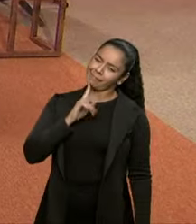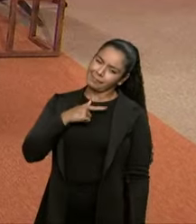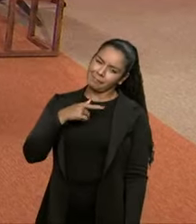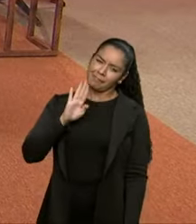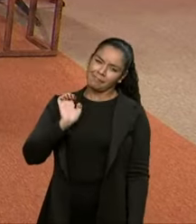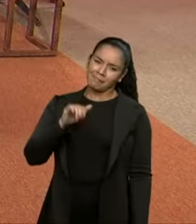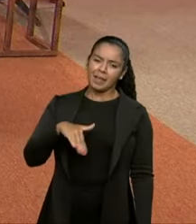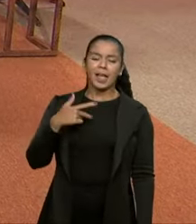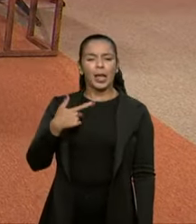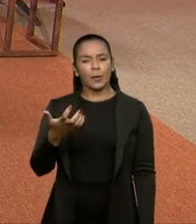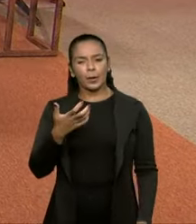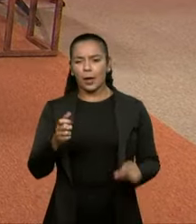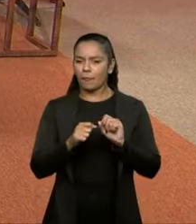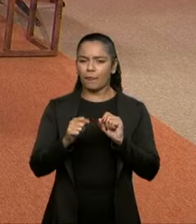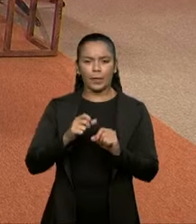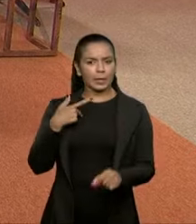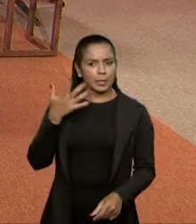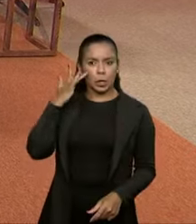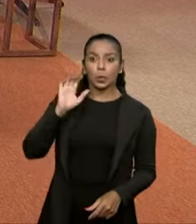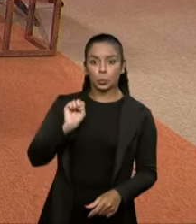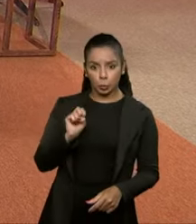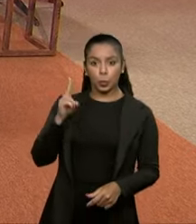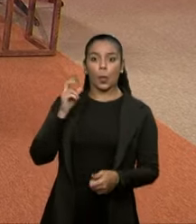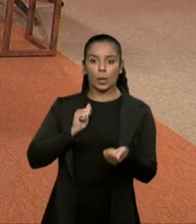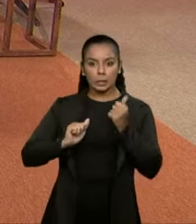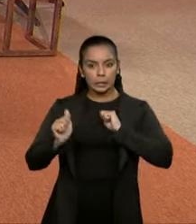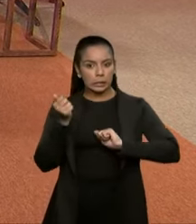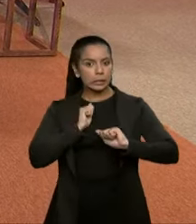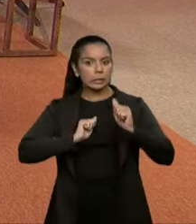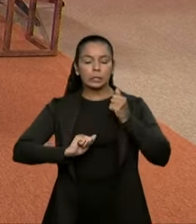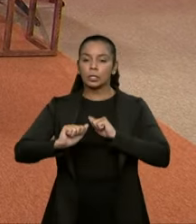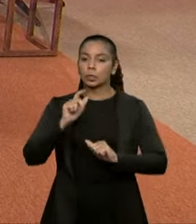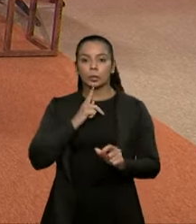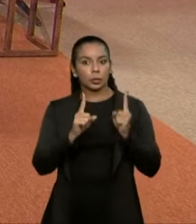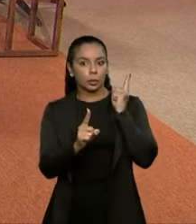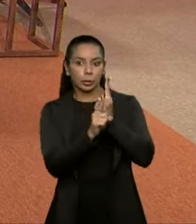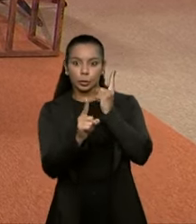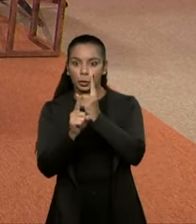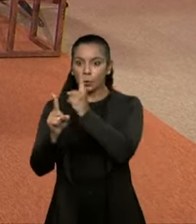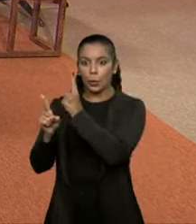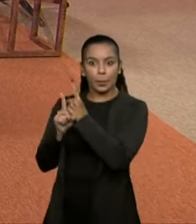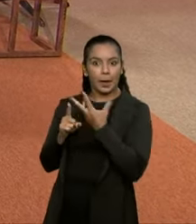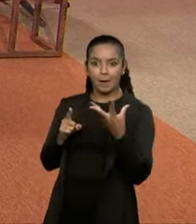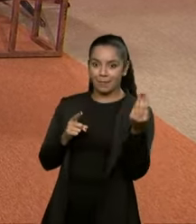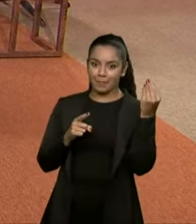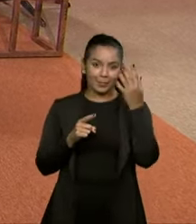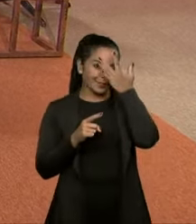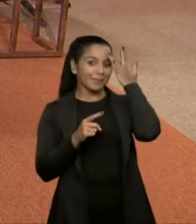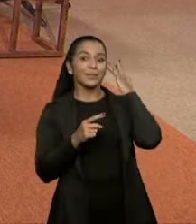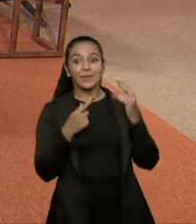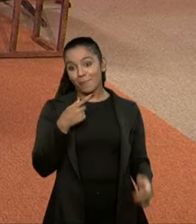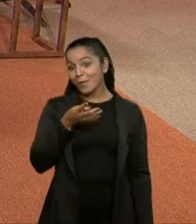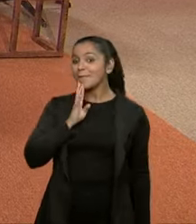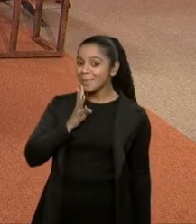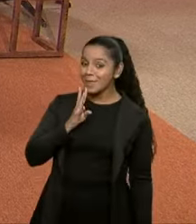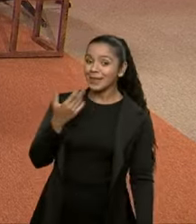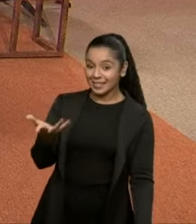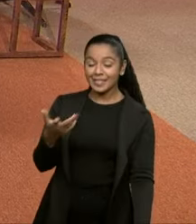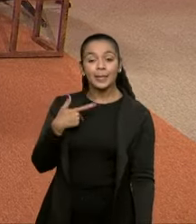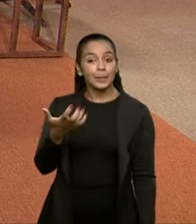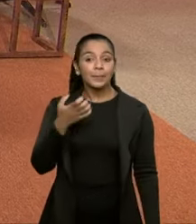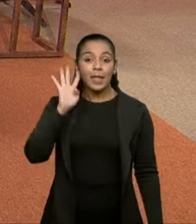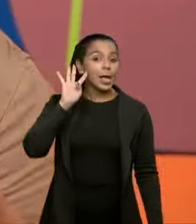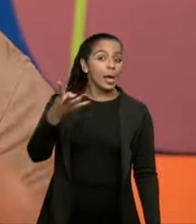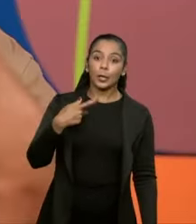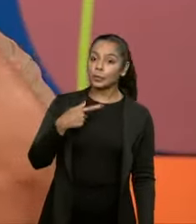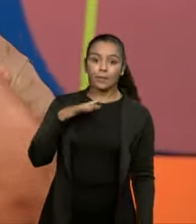quero fazer os treinos, como eu sou muito ansioso. Descobri que tem gente bastante também que eu conheci. E aí, assim, a gente quer resolver